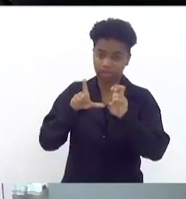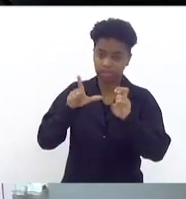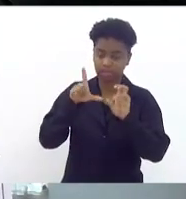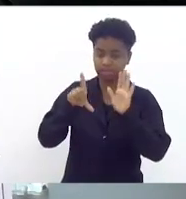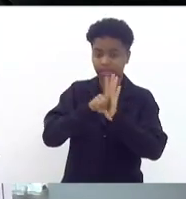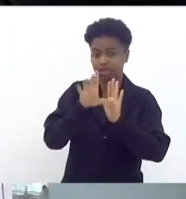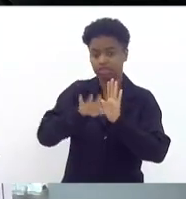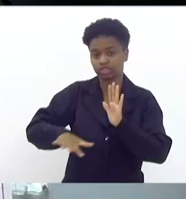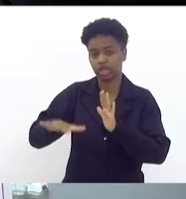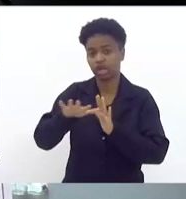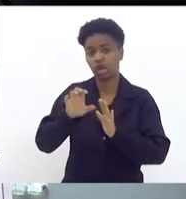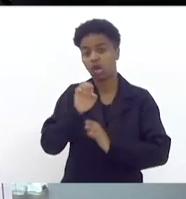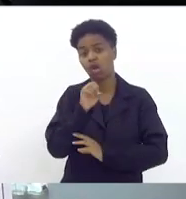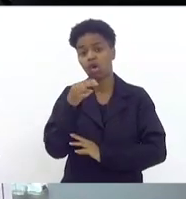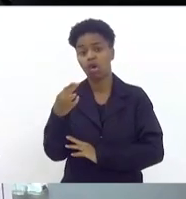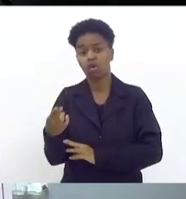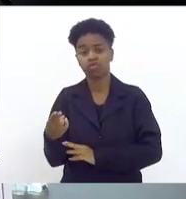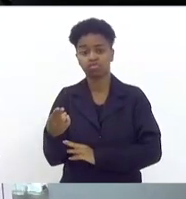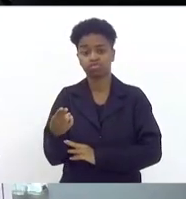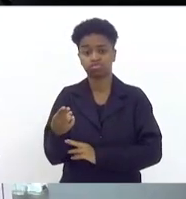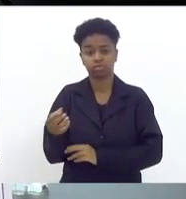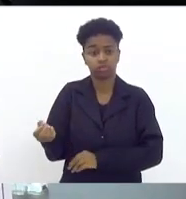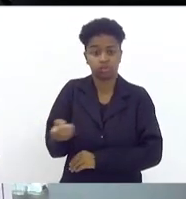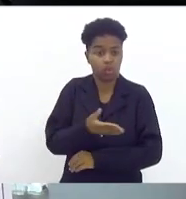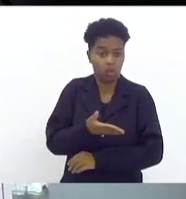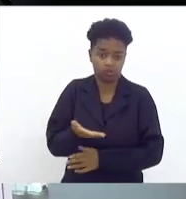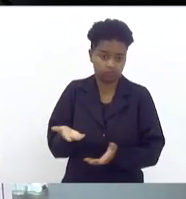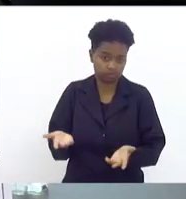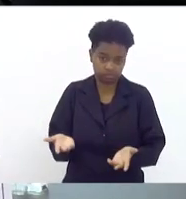algo absolutamente novo, né?